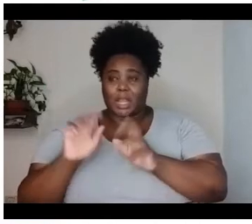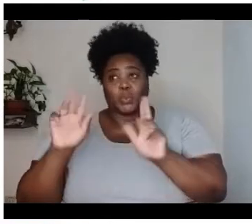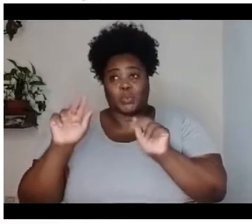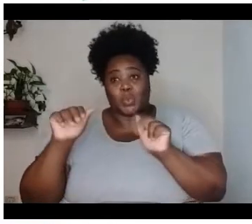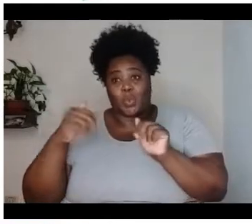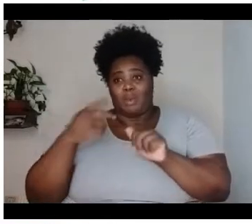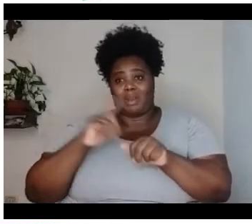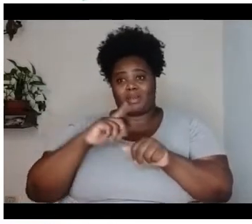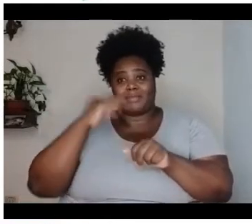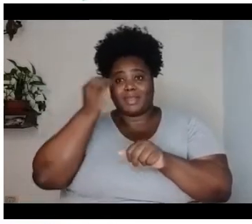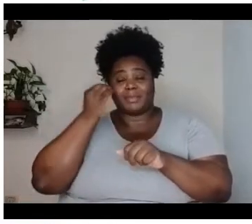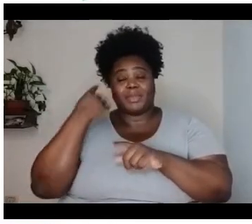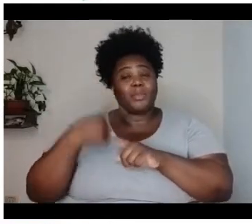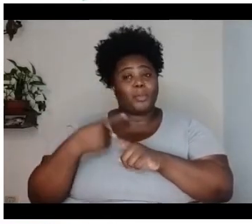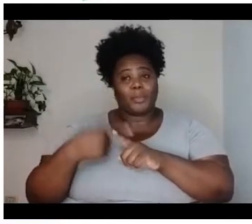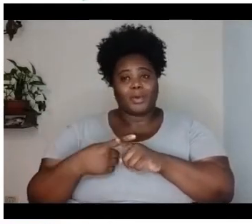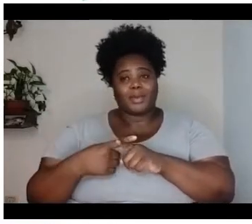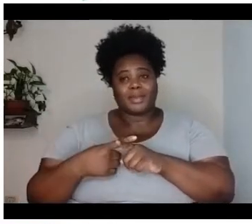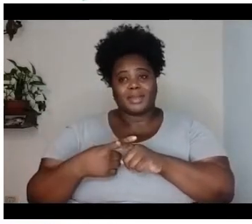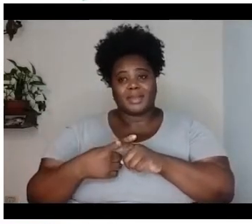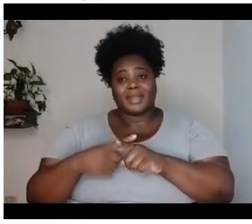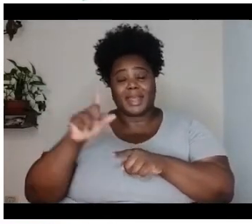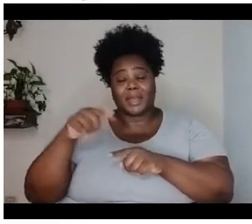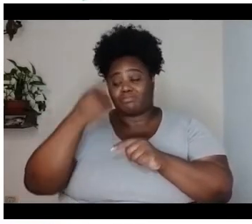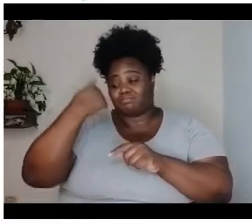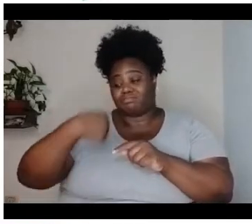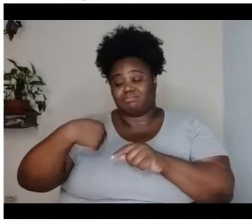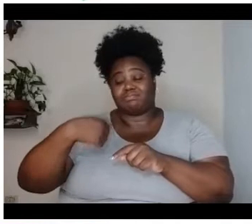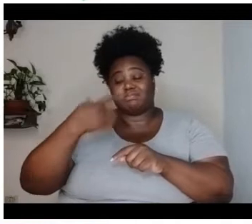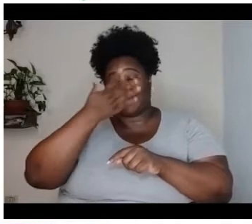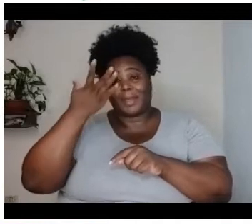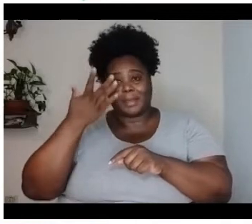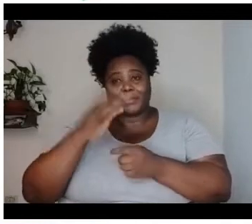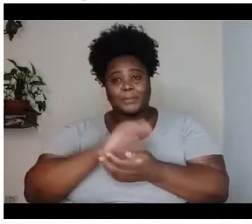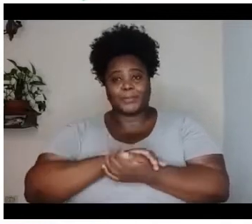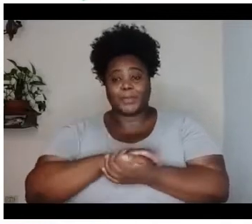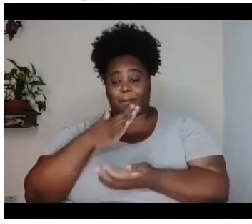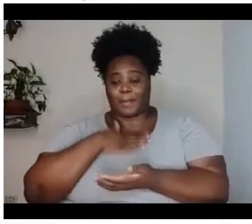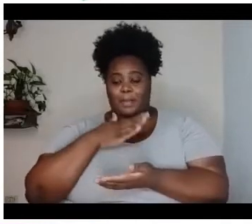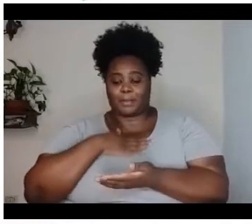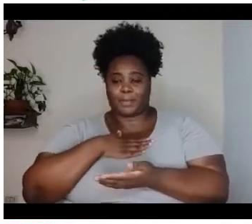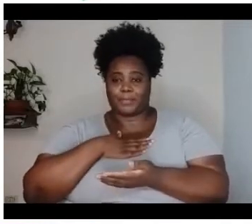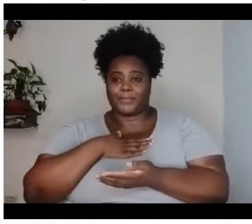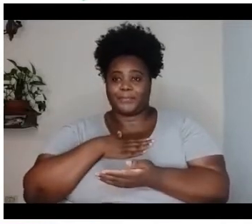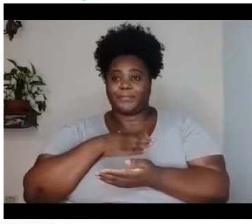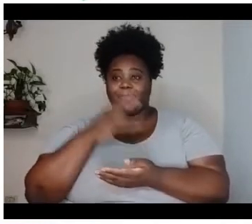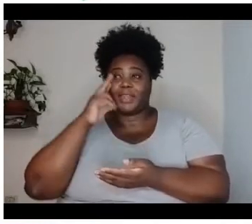experiência, talvez porque eu seja uma pessoa que, para mim, um